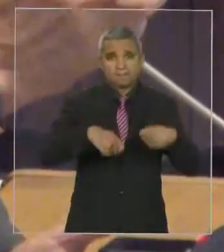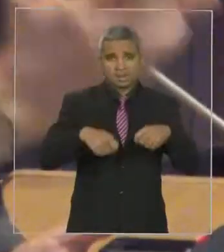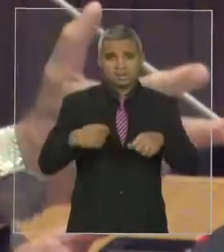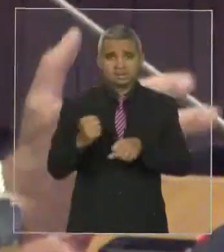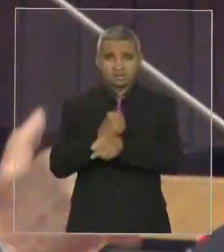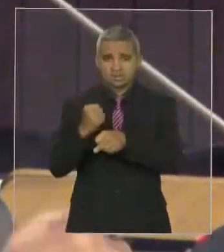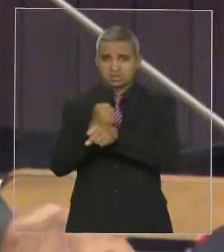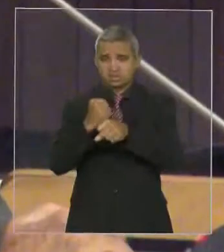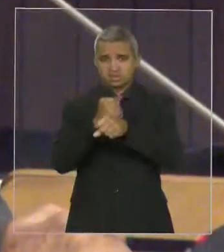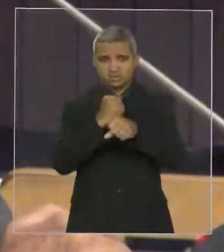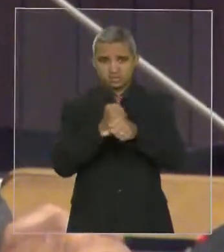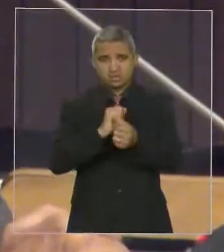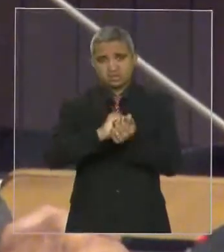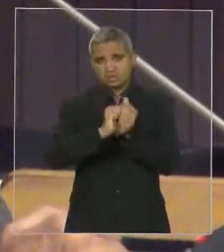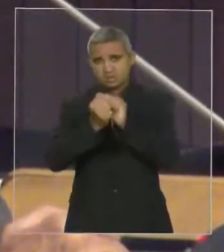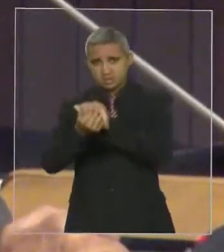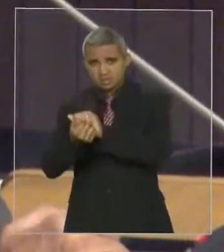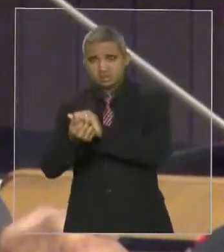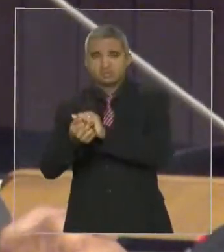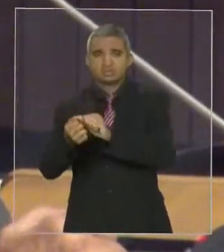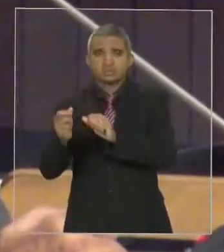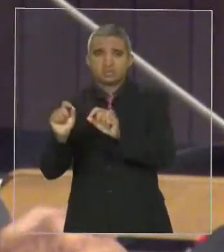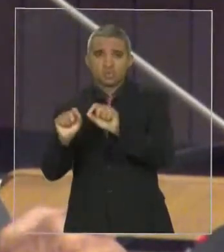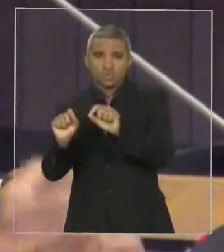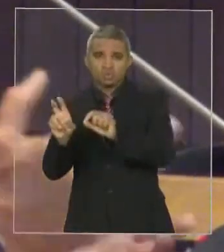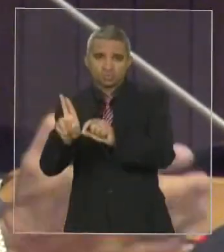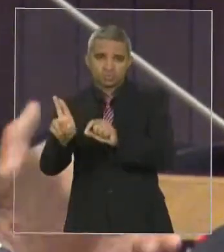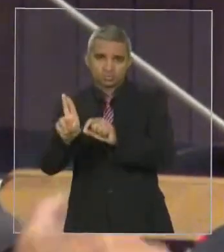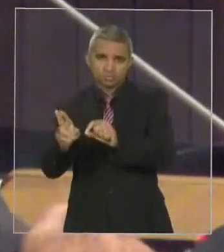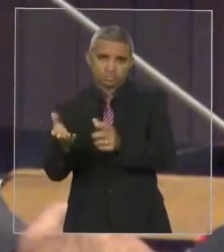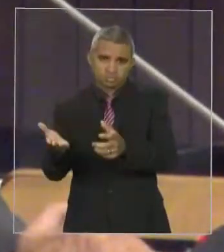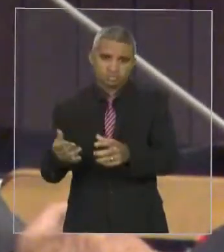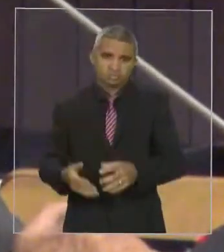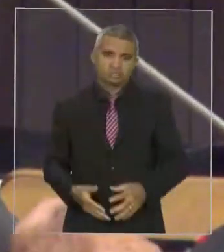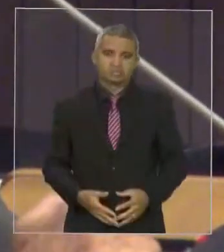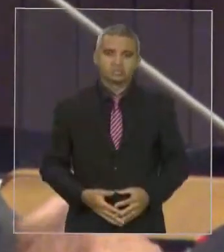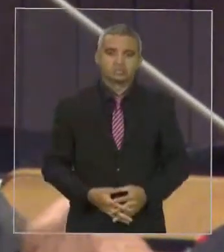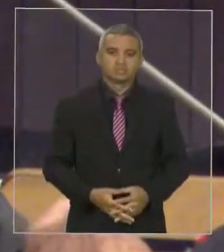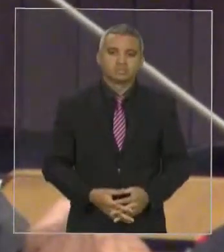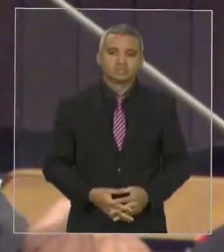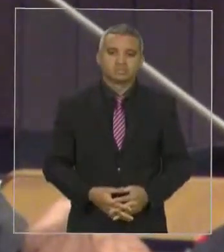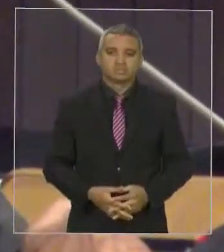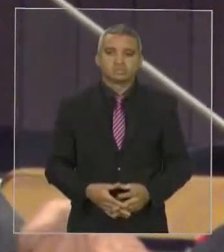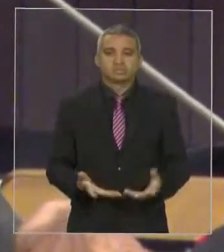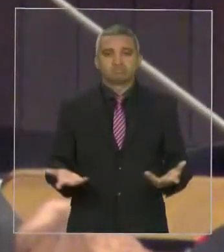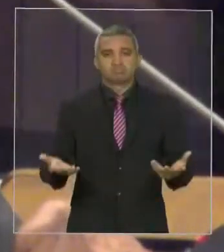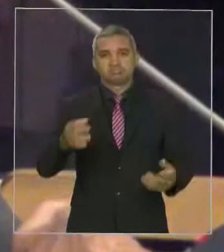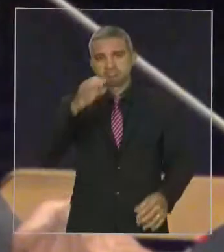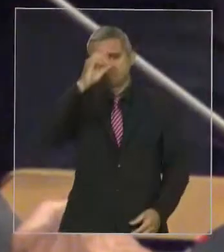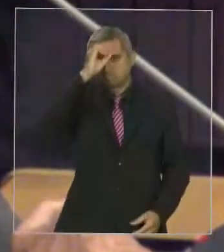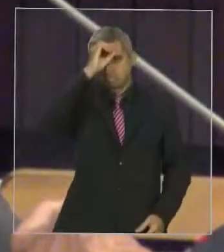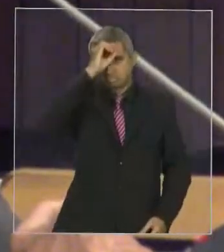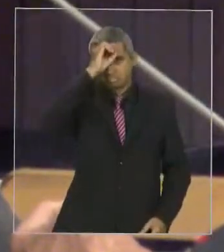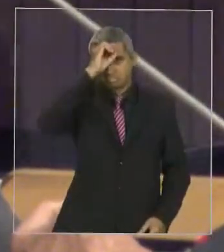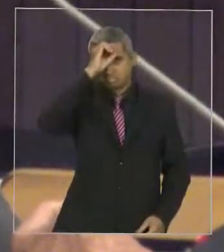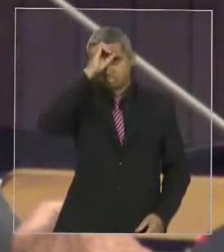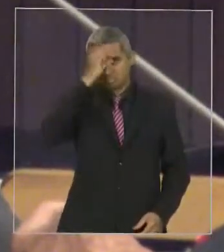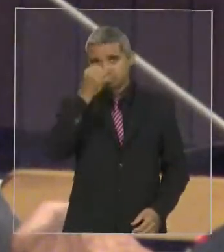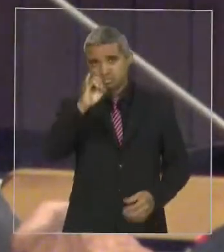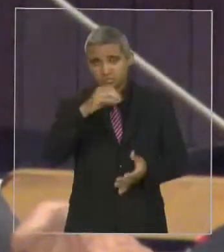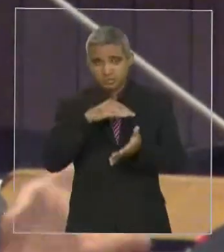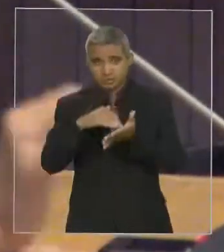às suas necessidades. Então, eu não sei se o secretário, que é um